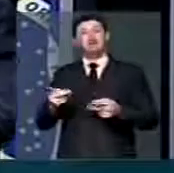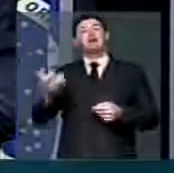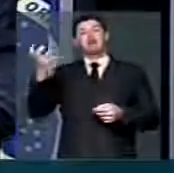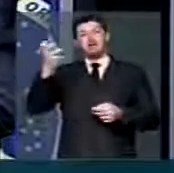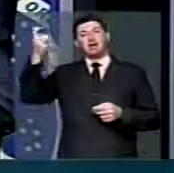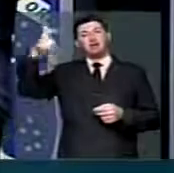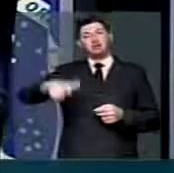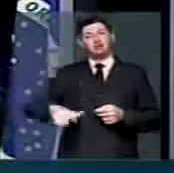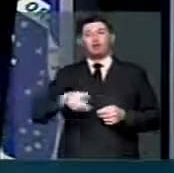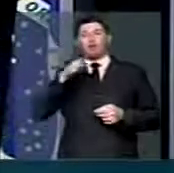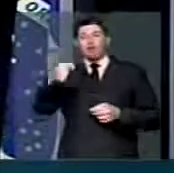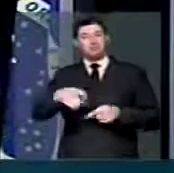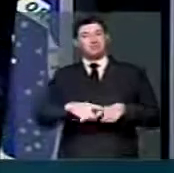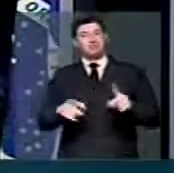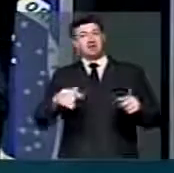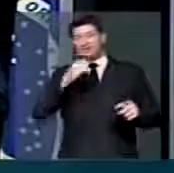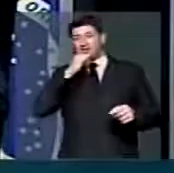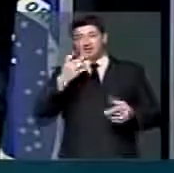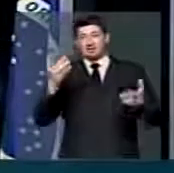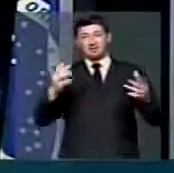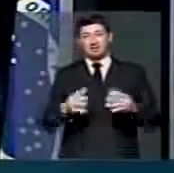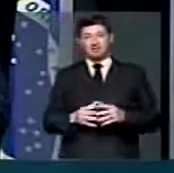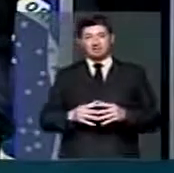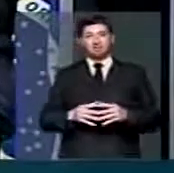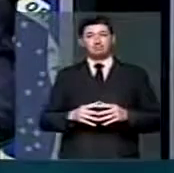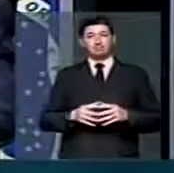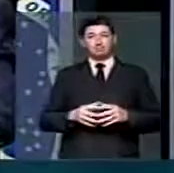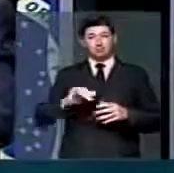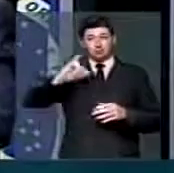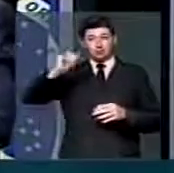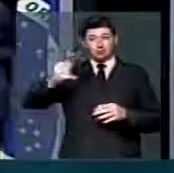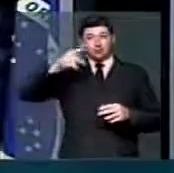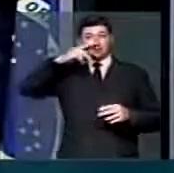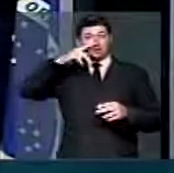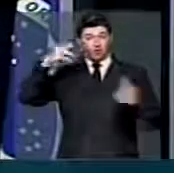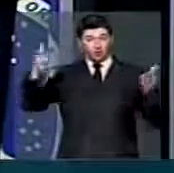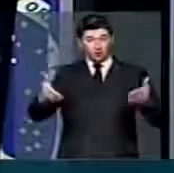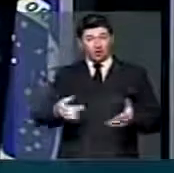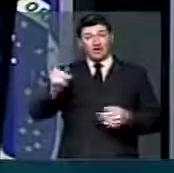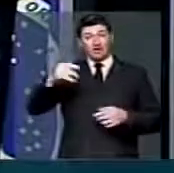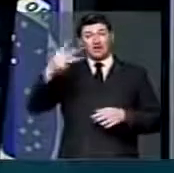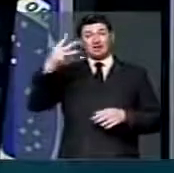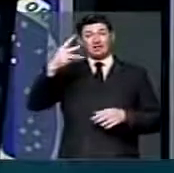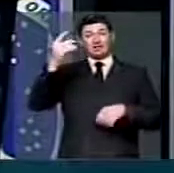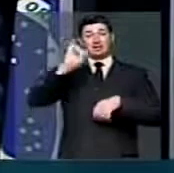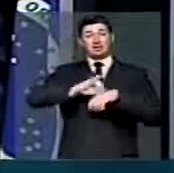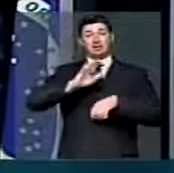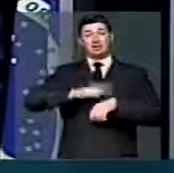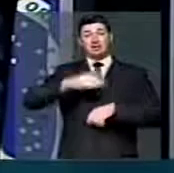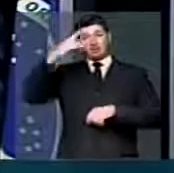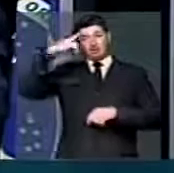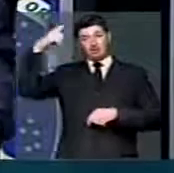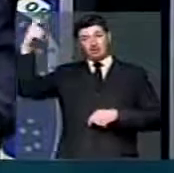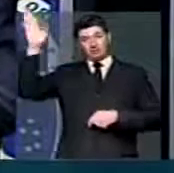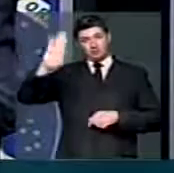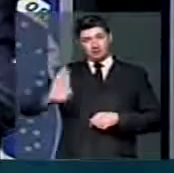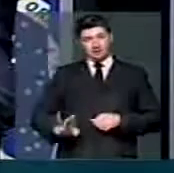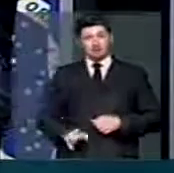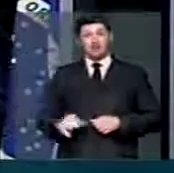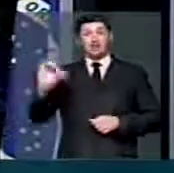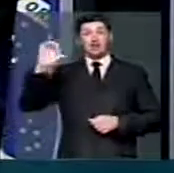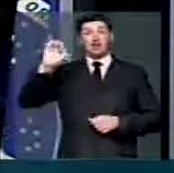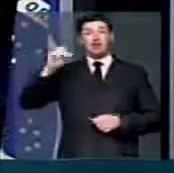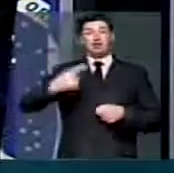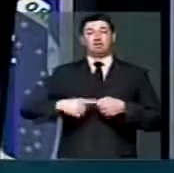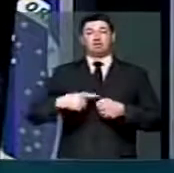novamente. Mas infelizmente, João Pessoa hoje é a terceira capital mais violenta do Brasil e a